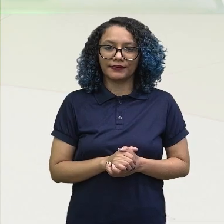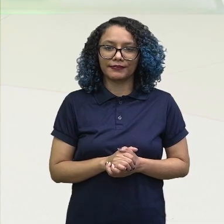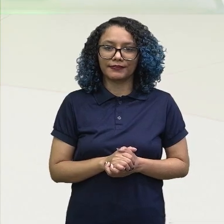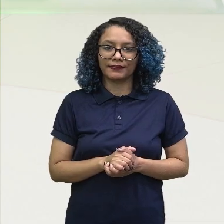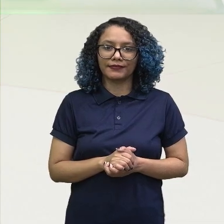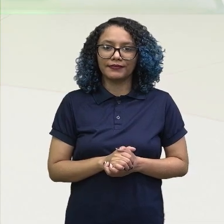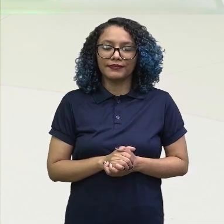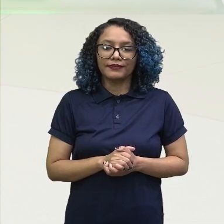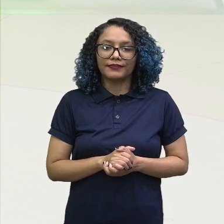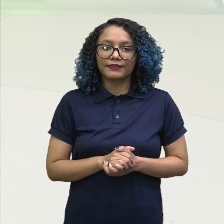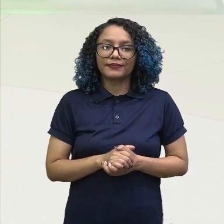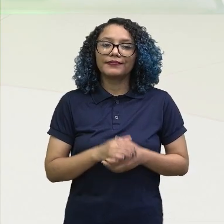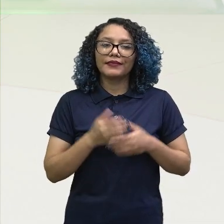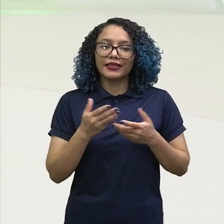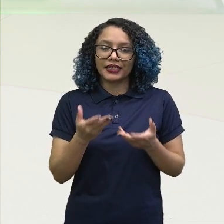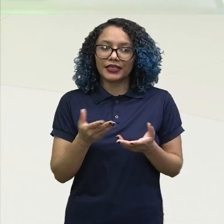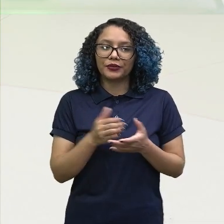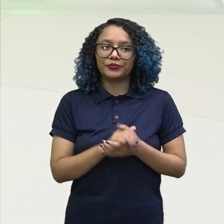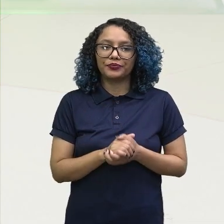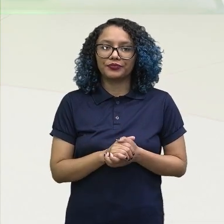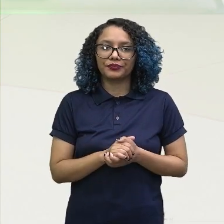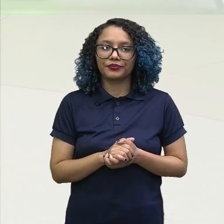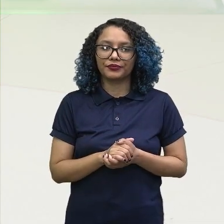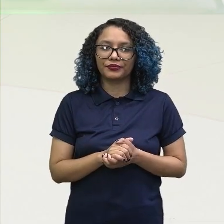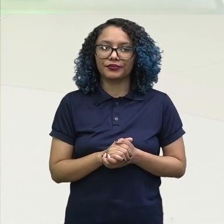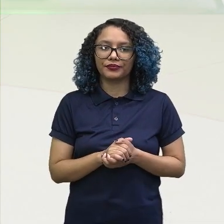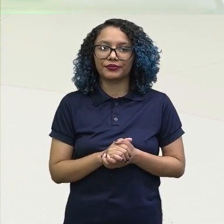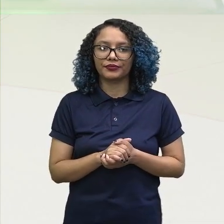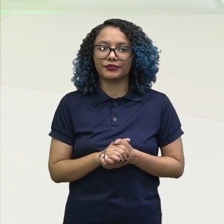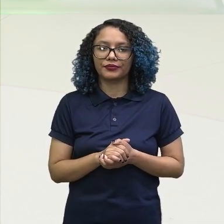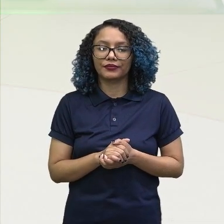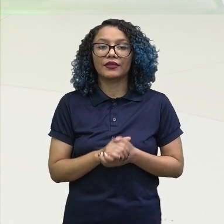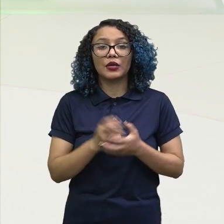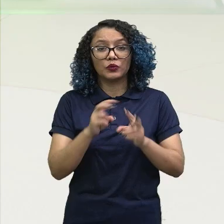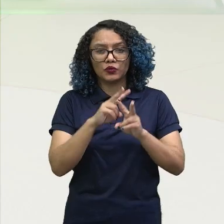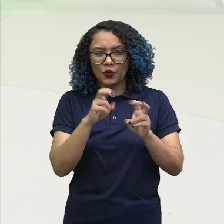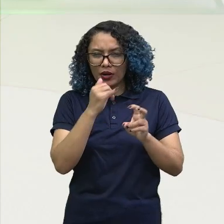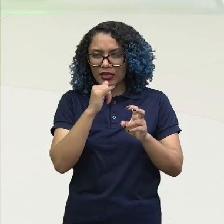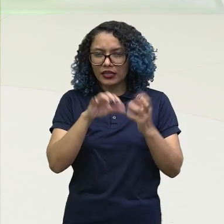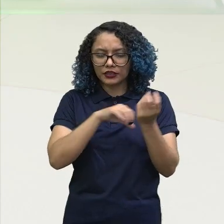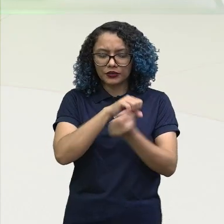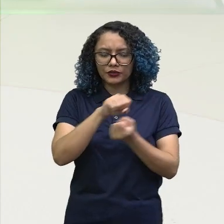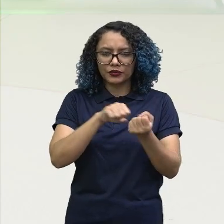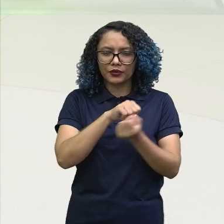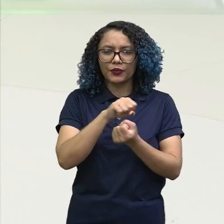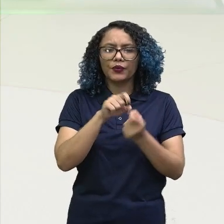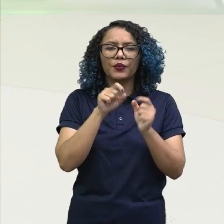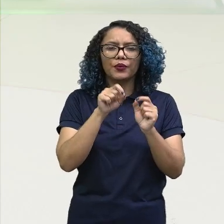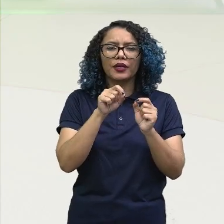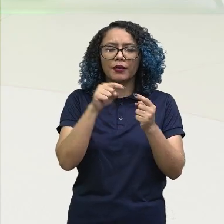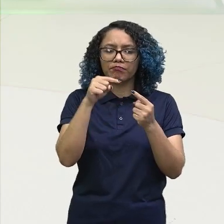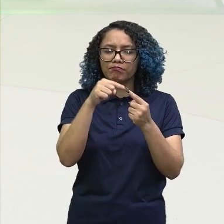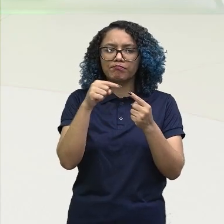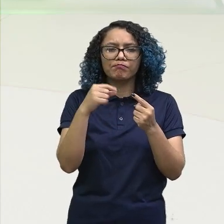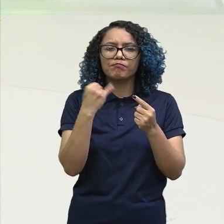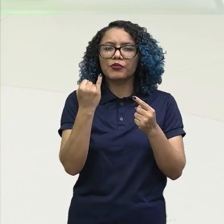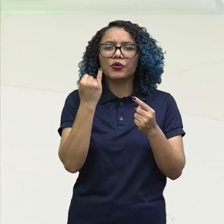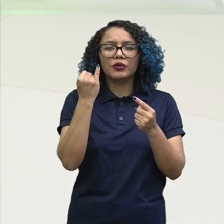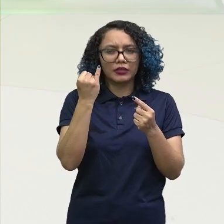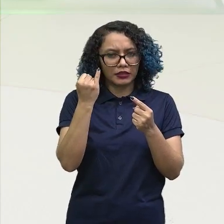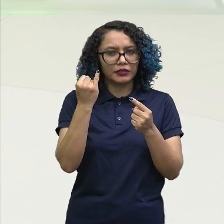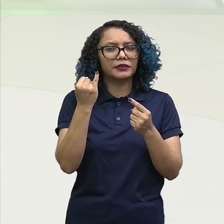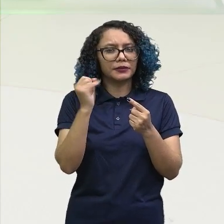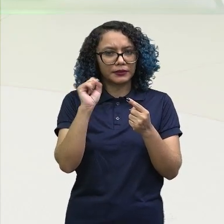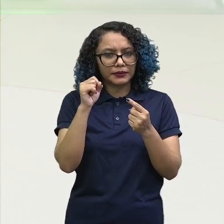Muito bem, pessoal, quando se fala aí da energia sustentável, uma delas é muito importante. E